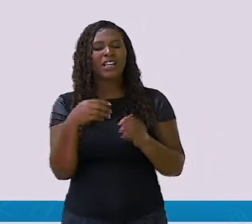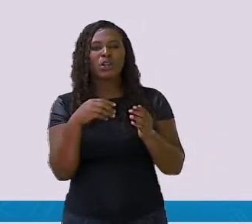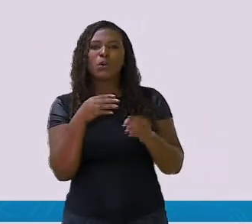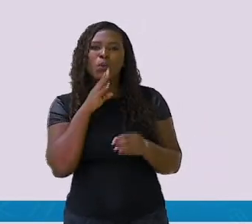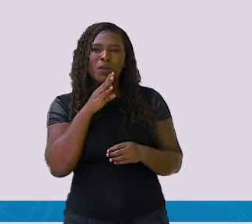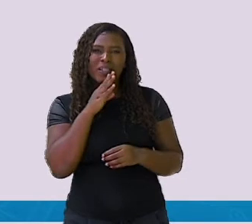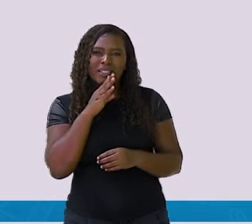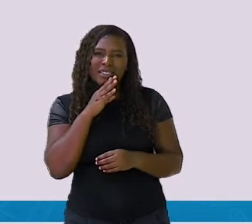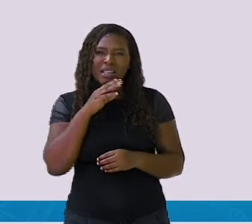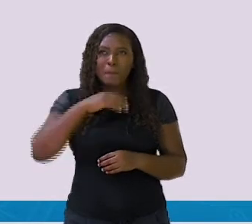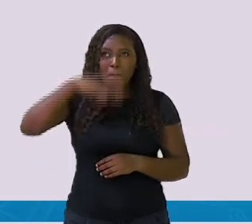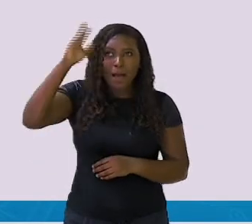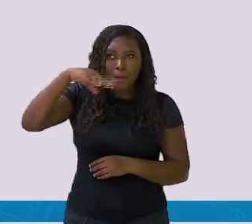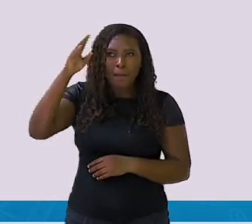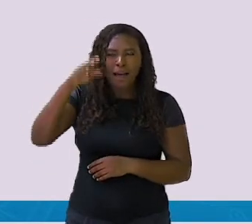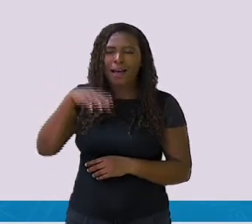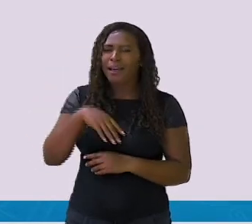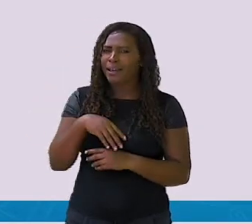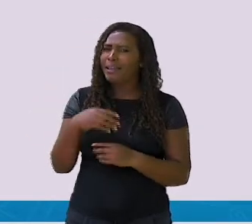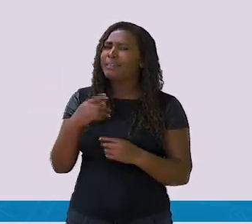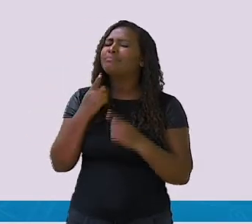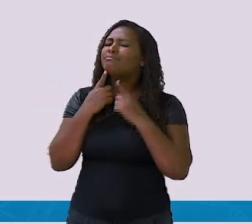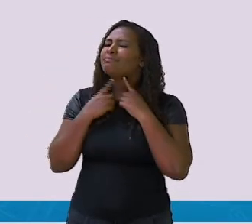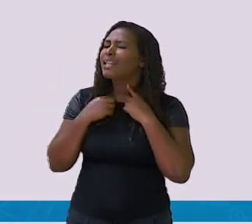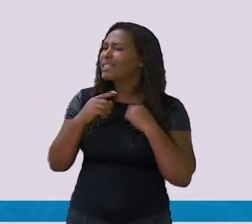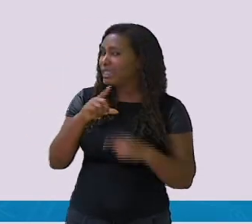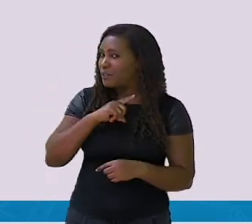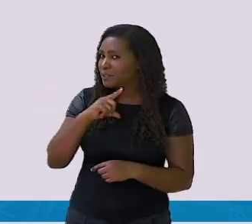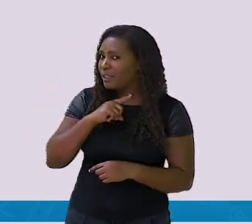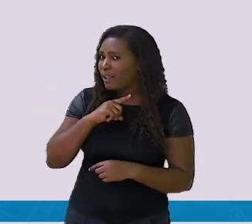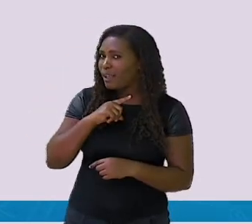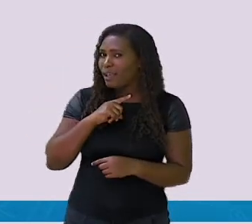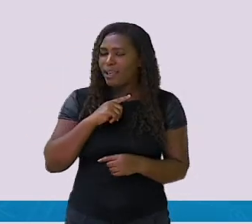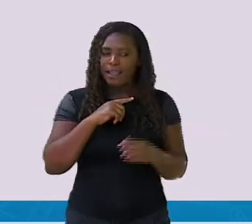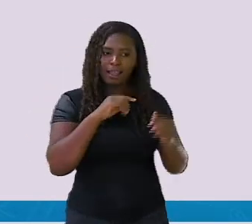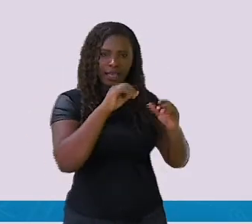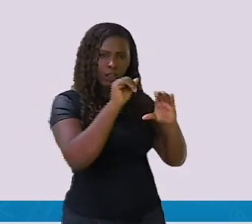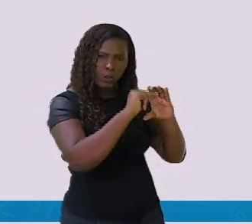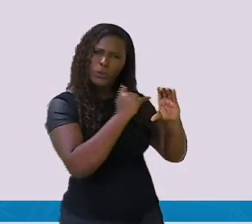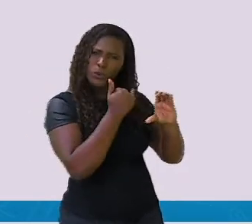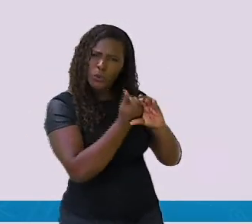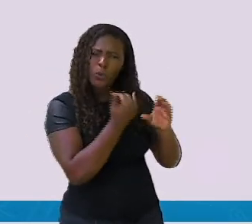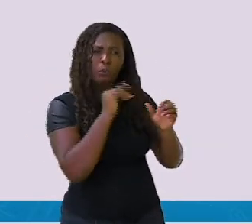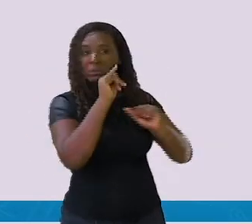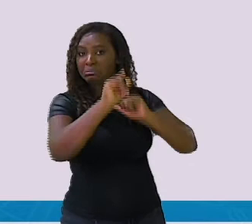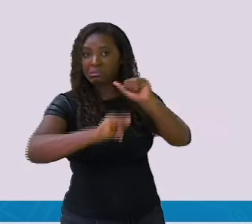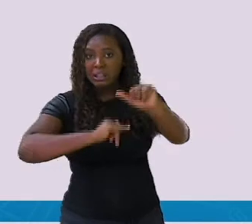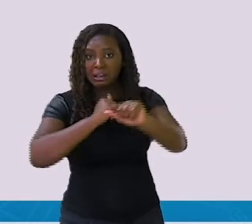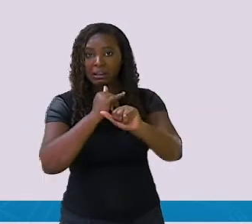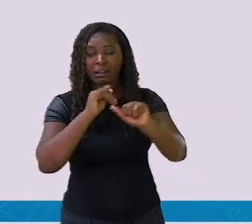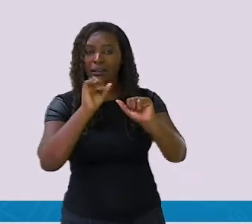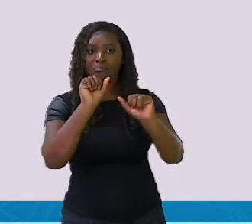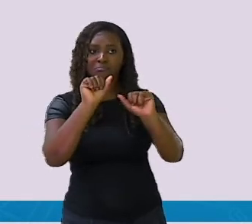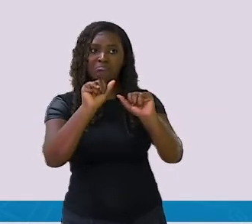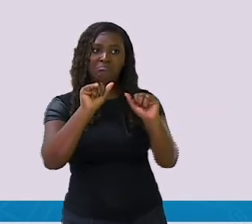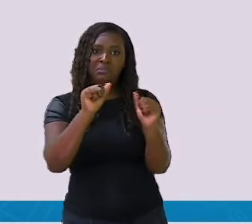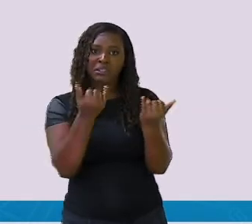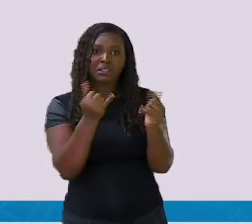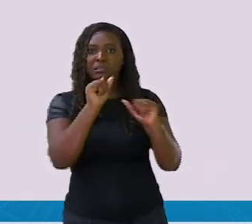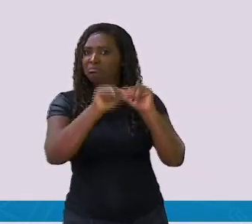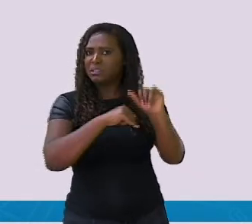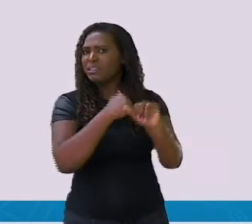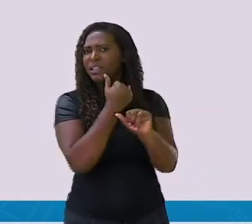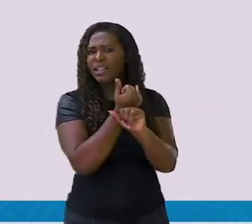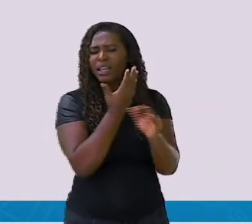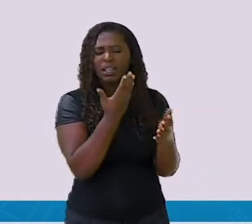divide as apresentações nos museus, né? As galerias que a gente fala, o que se expõe em um museu